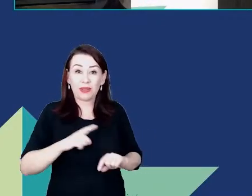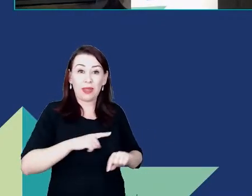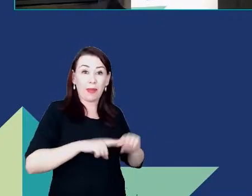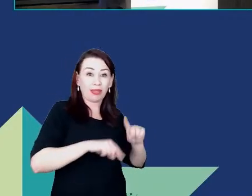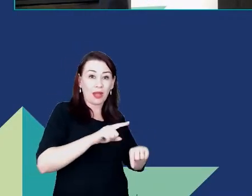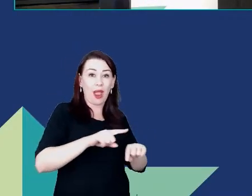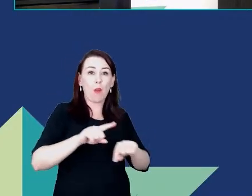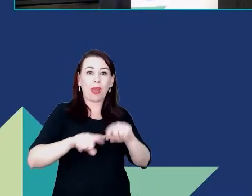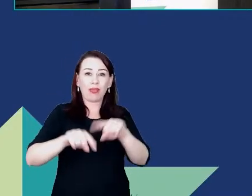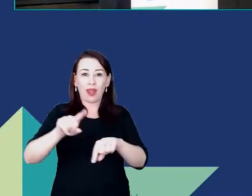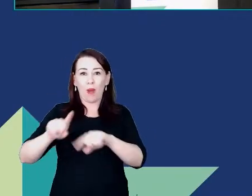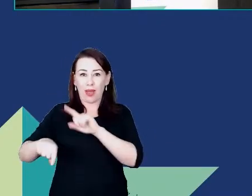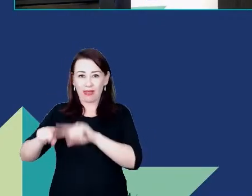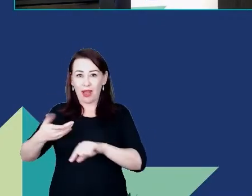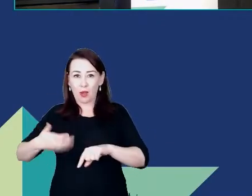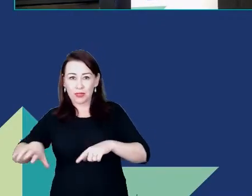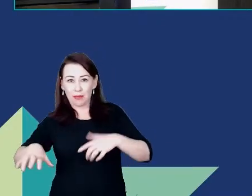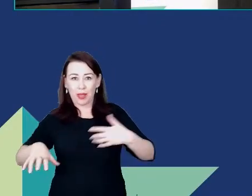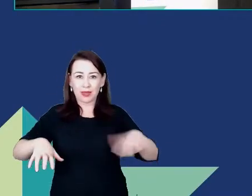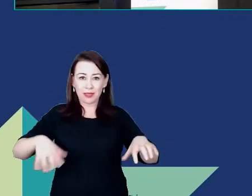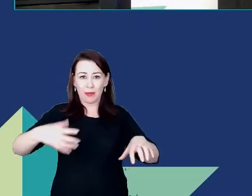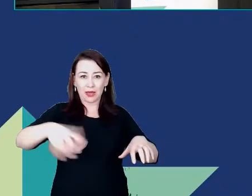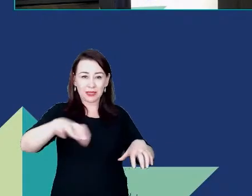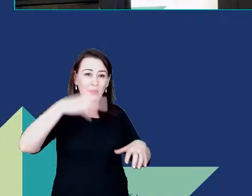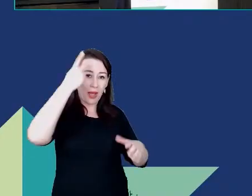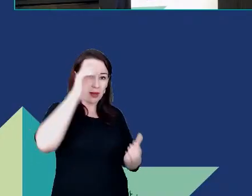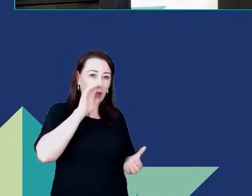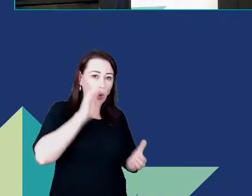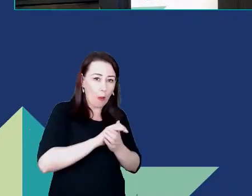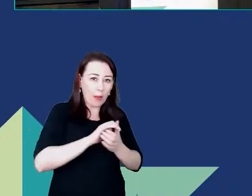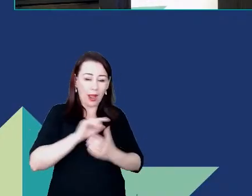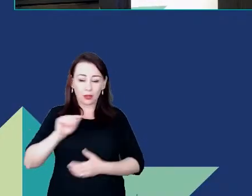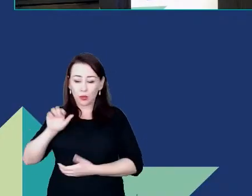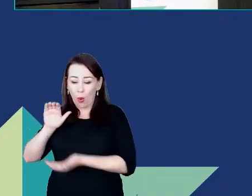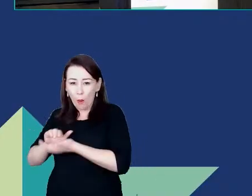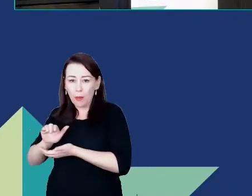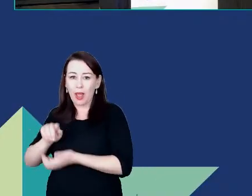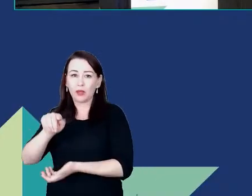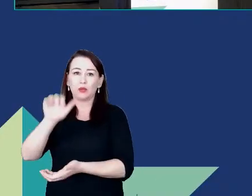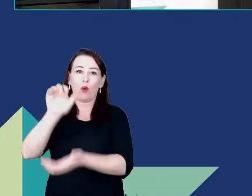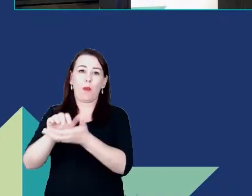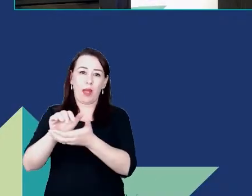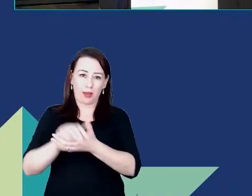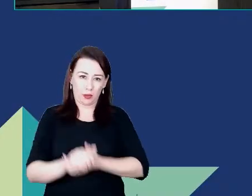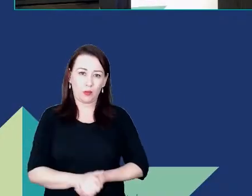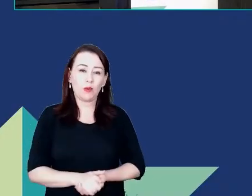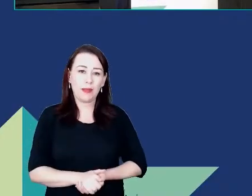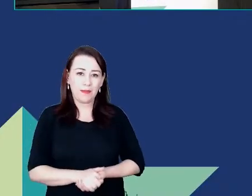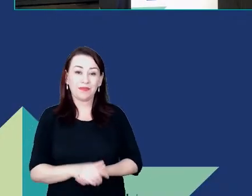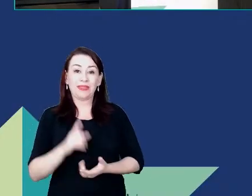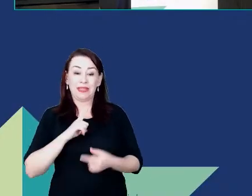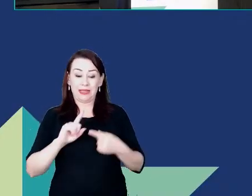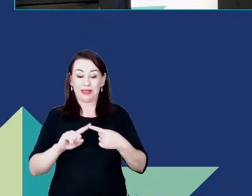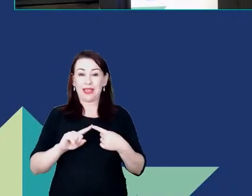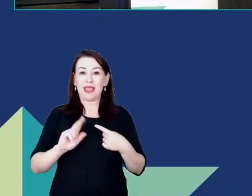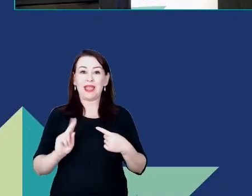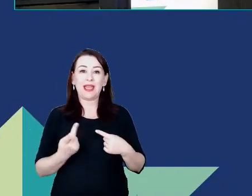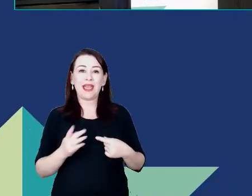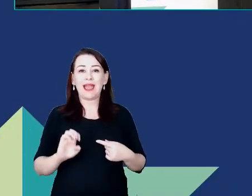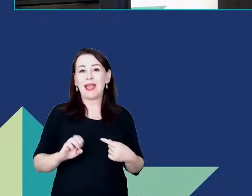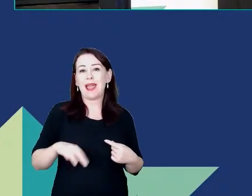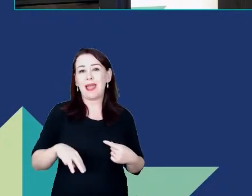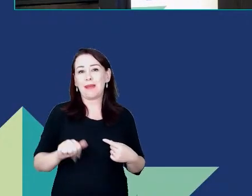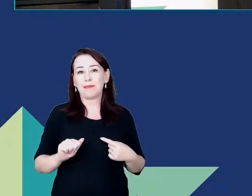quando compactados, né. Então, a hematita especularítica, né,